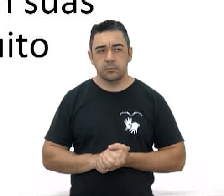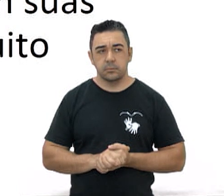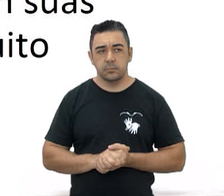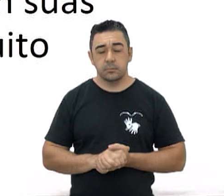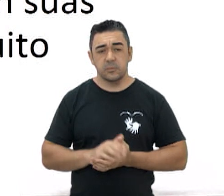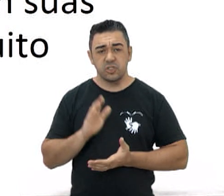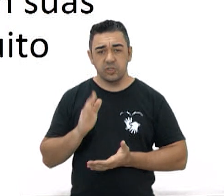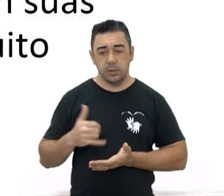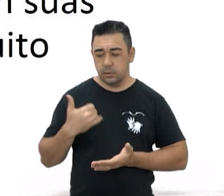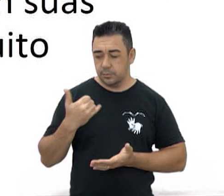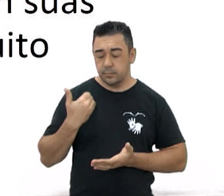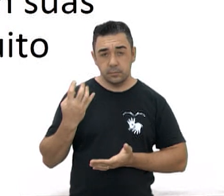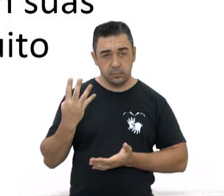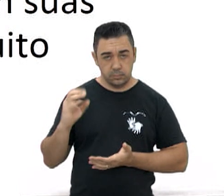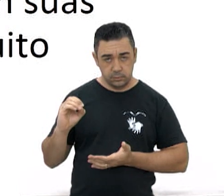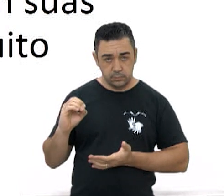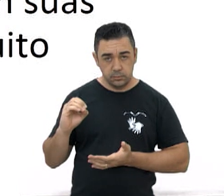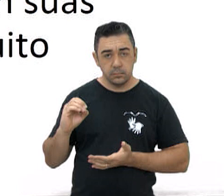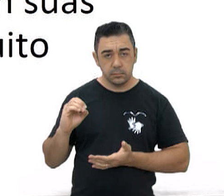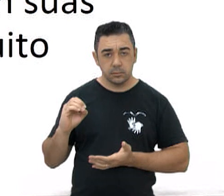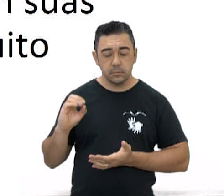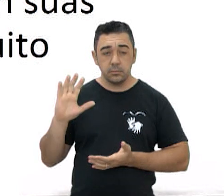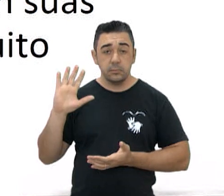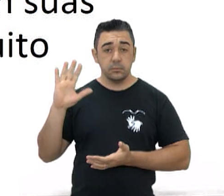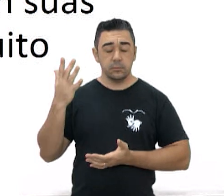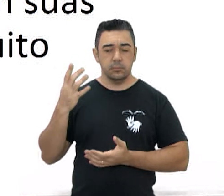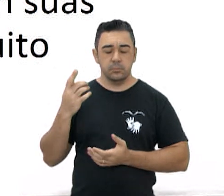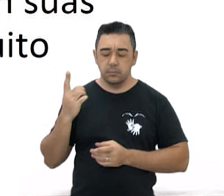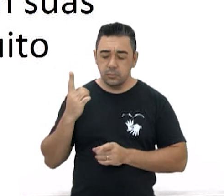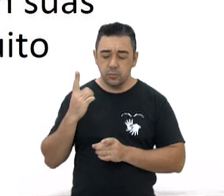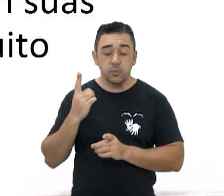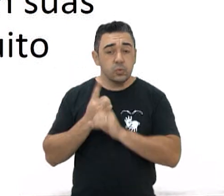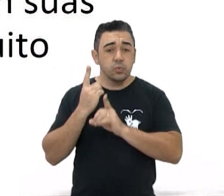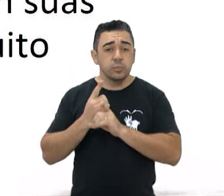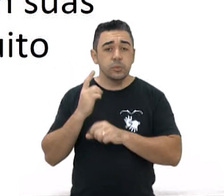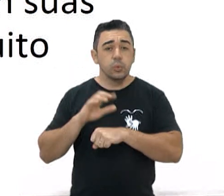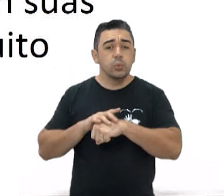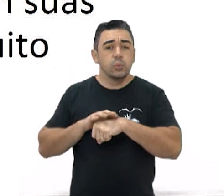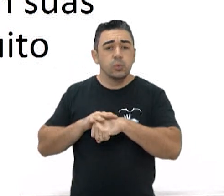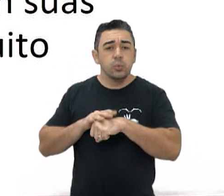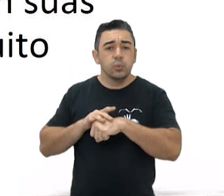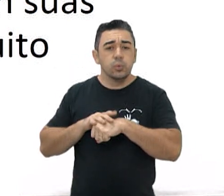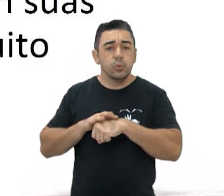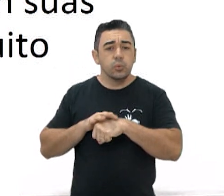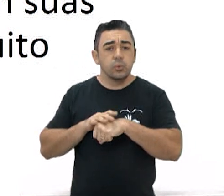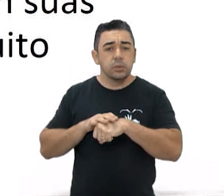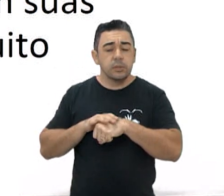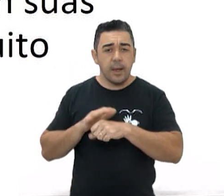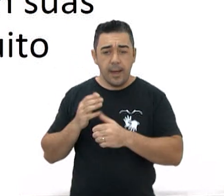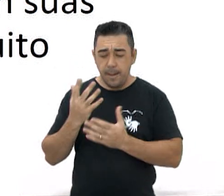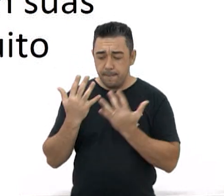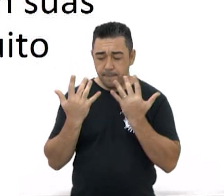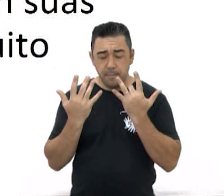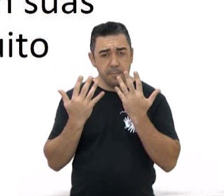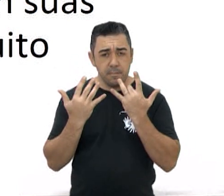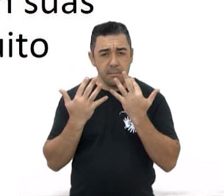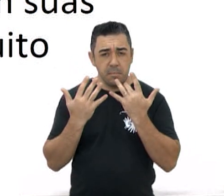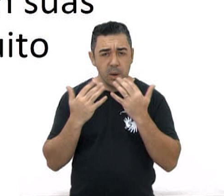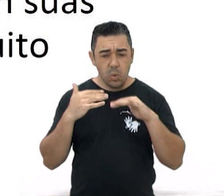E quando ele tinha 40 anos, ele foi diagnosticado com uma doença que prejudicava muito o movimento da mão e dos